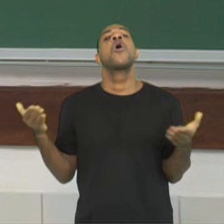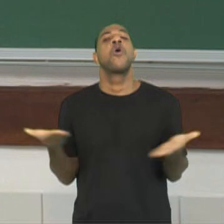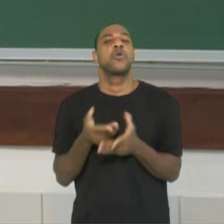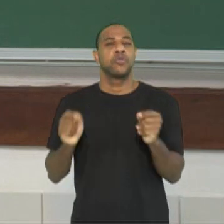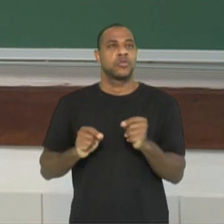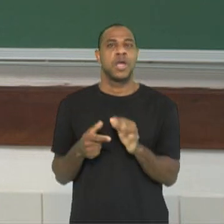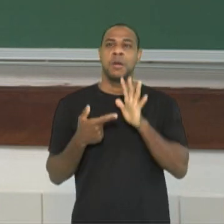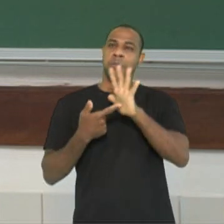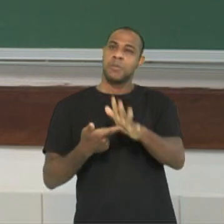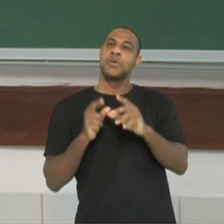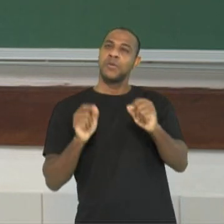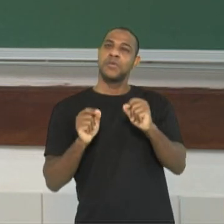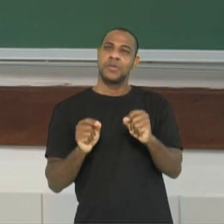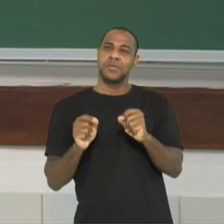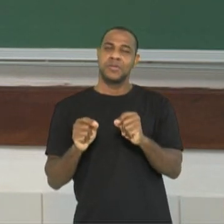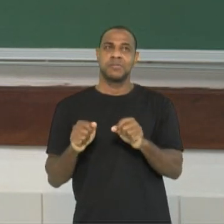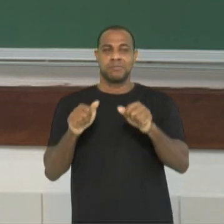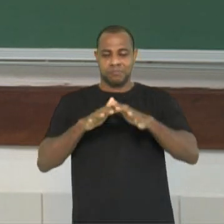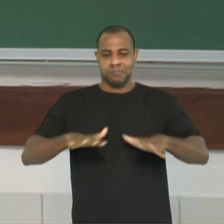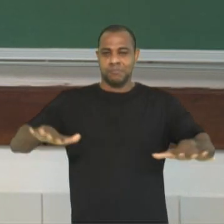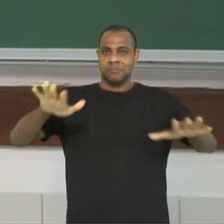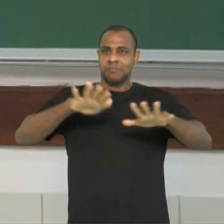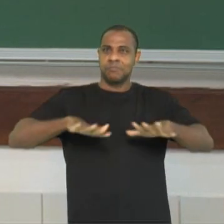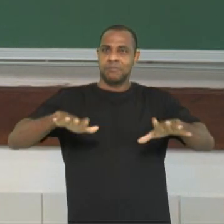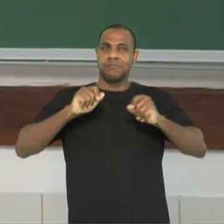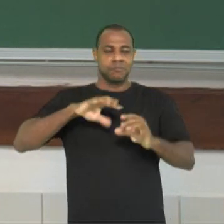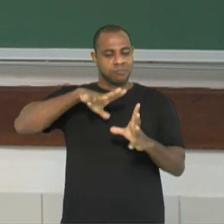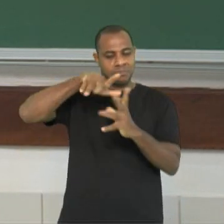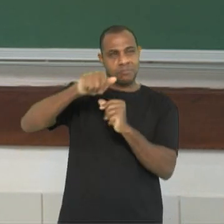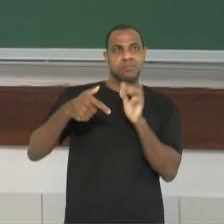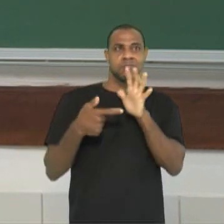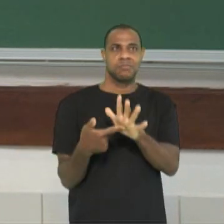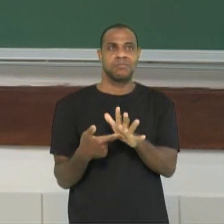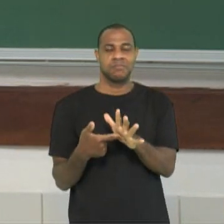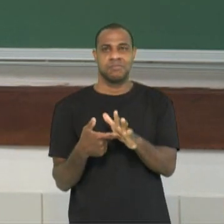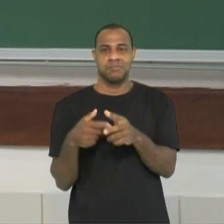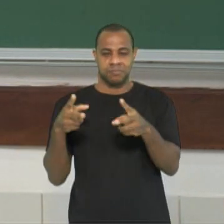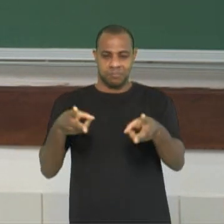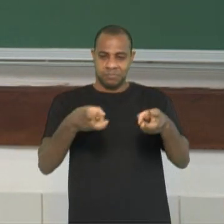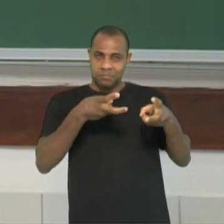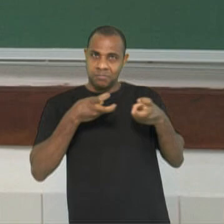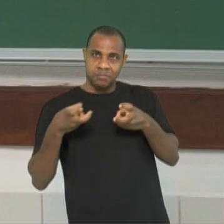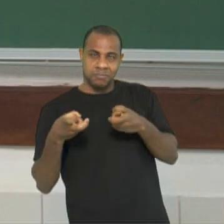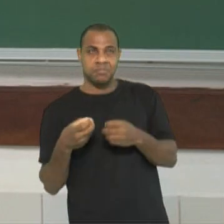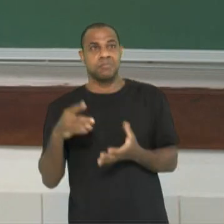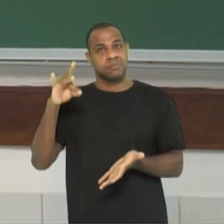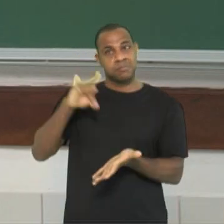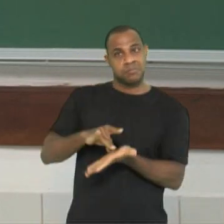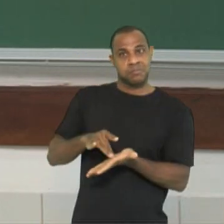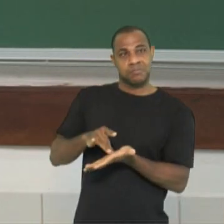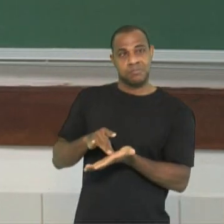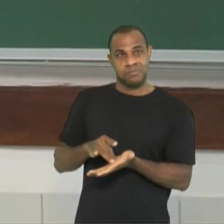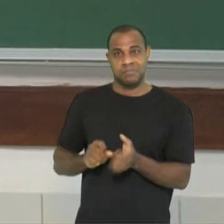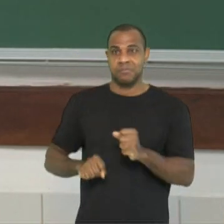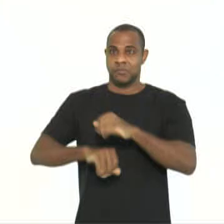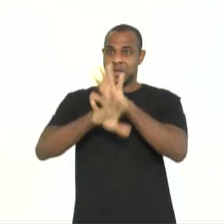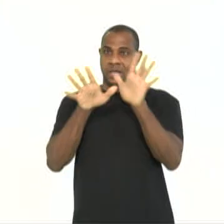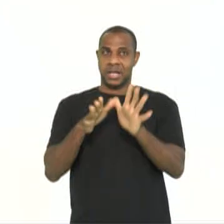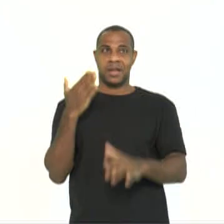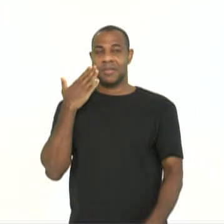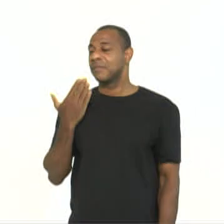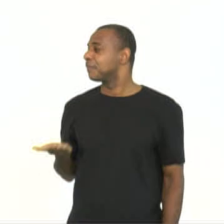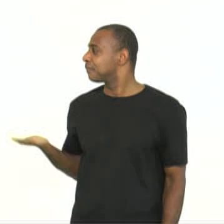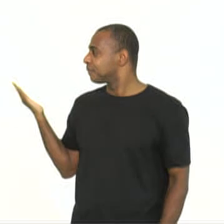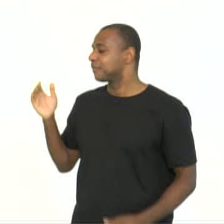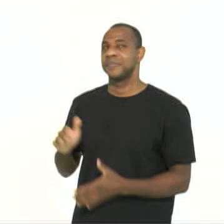as representações da superfície terrestre sejam bastante fidedignas com a realidade. E é isso que você está vendo aqui